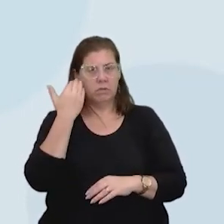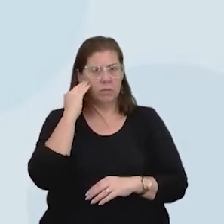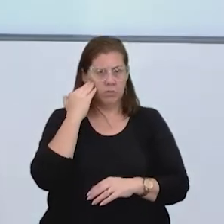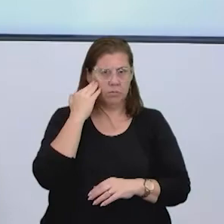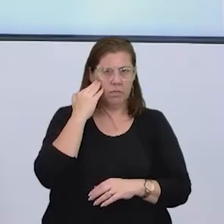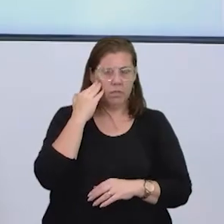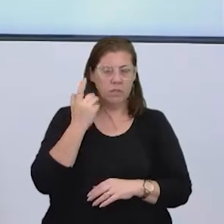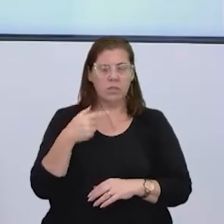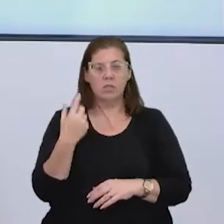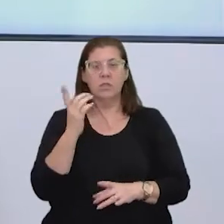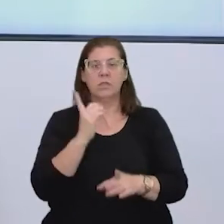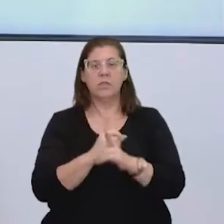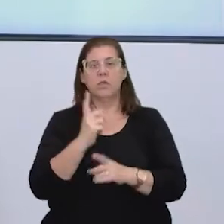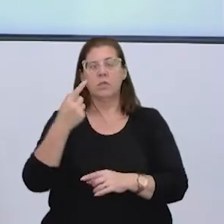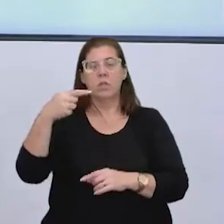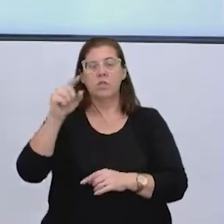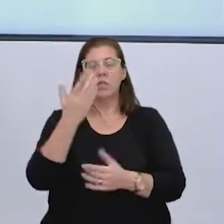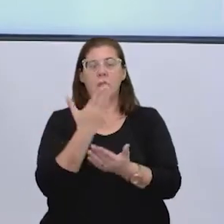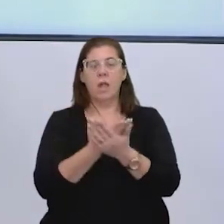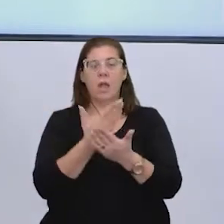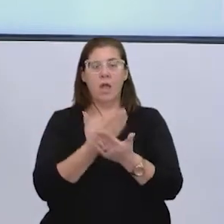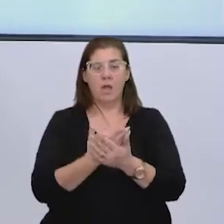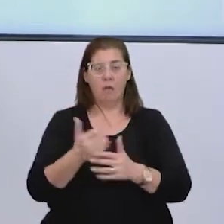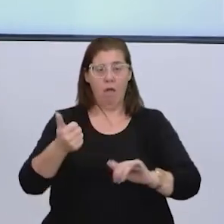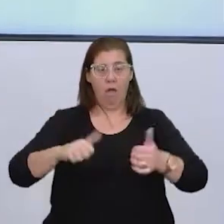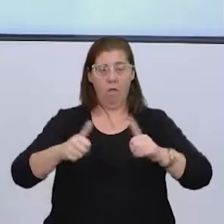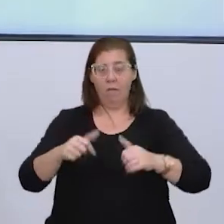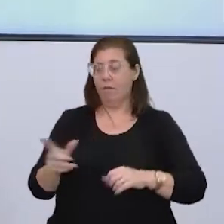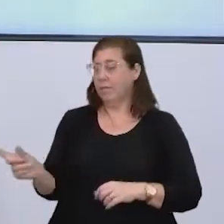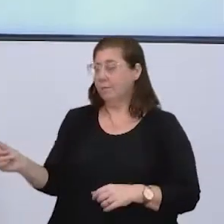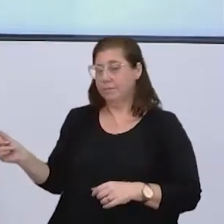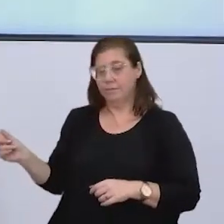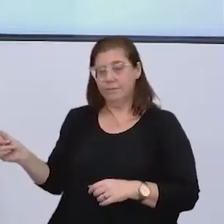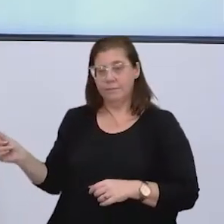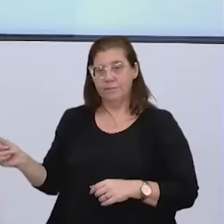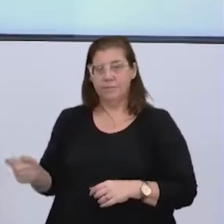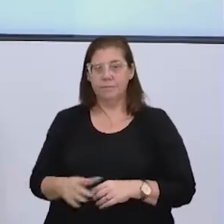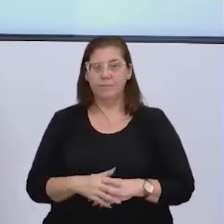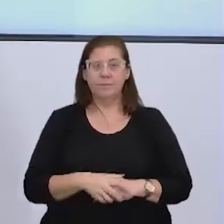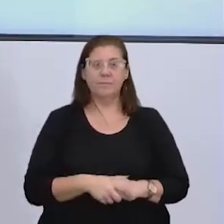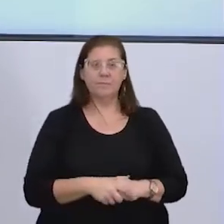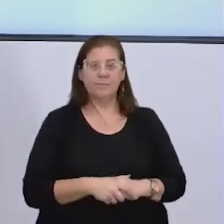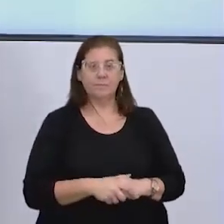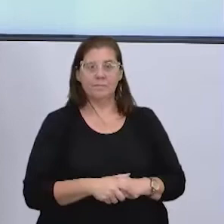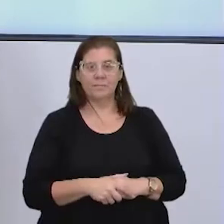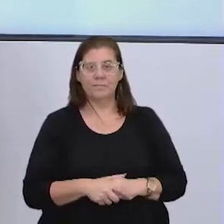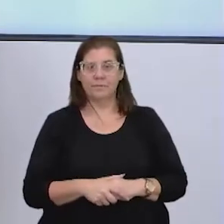vocês. E a gente se vê nas próximas aulas. Não esquece de avaliar aqui, né? E até a próxima.